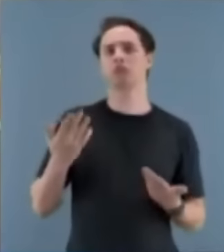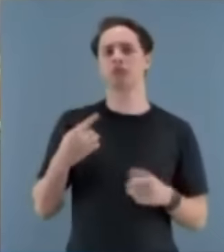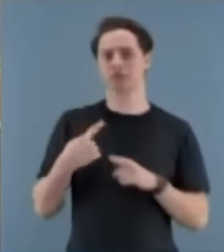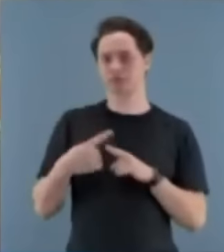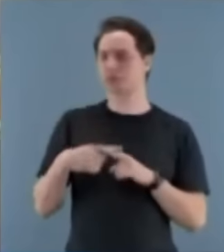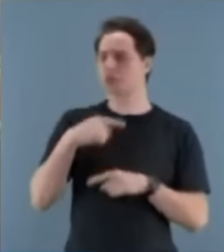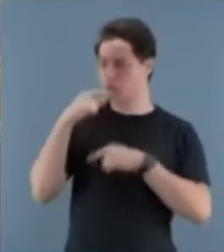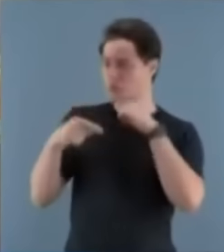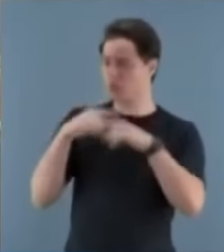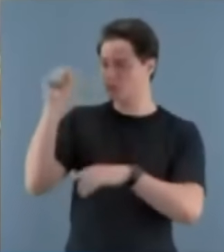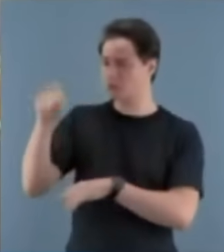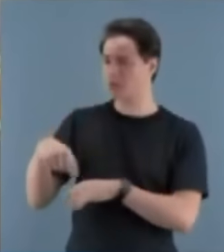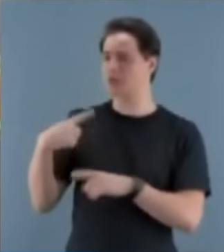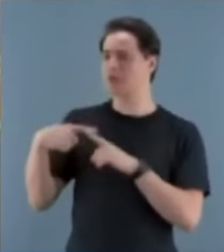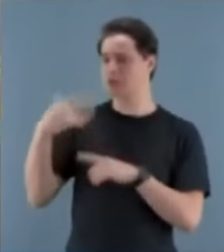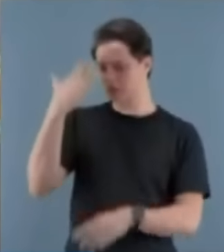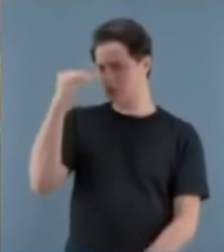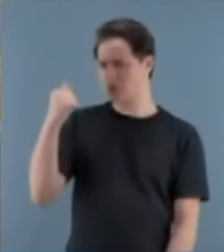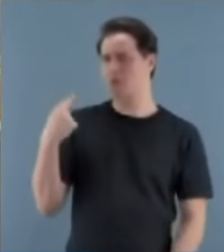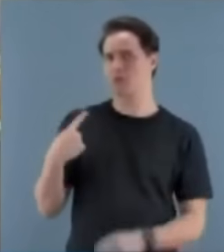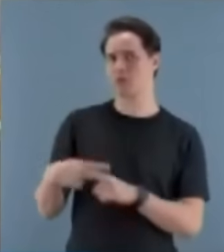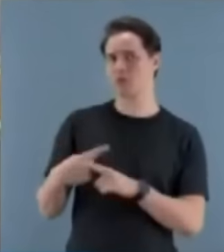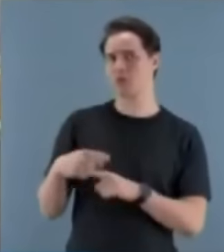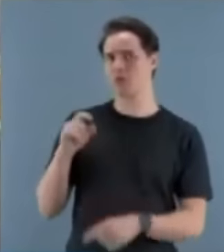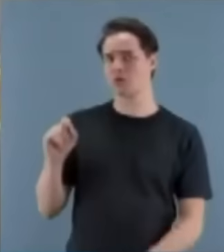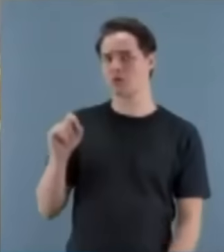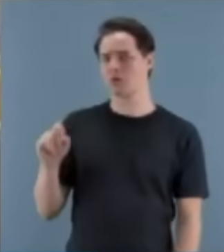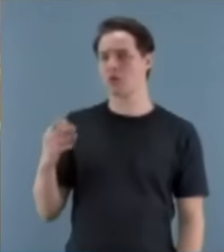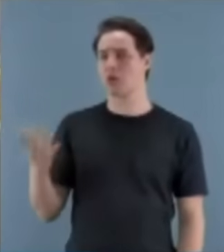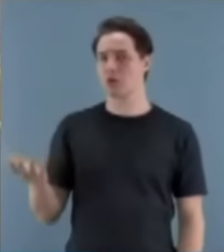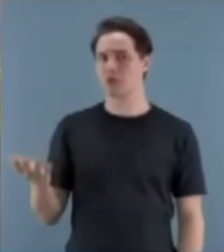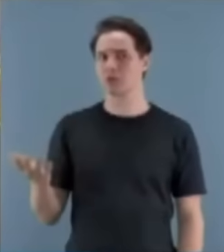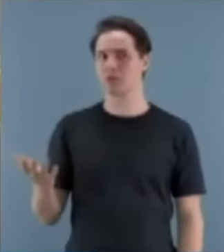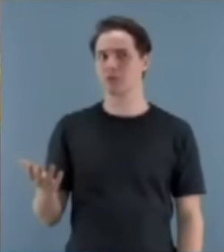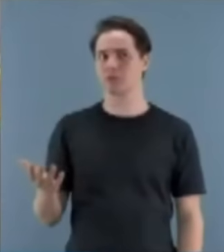fico questionando isso, sabe por quê? Porque olha só,